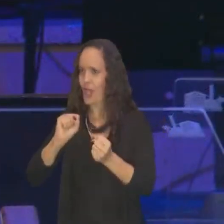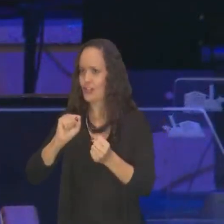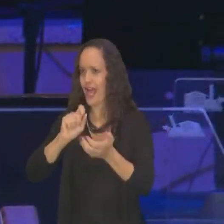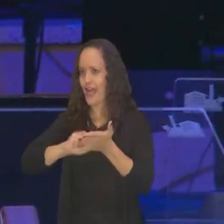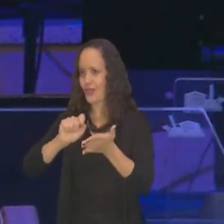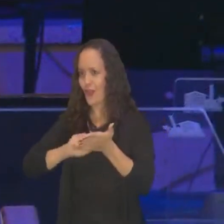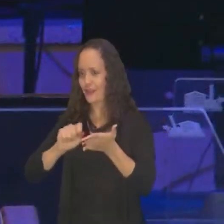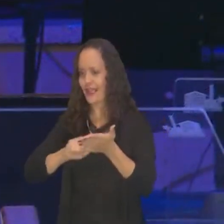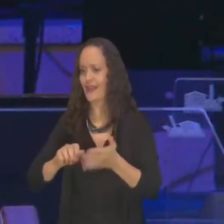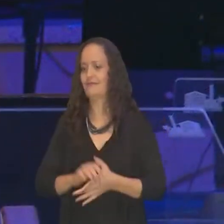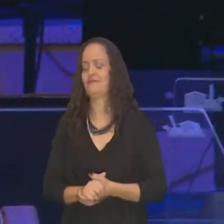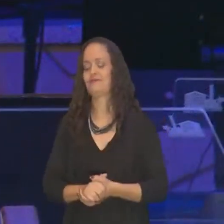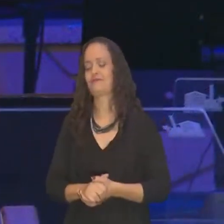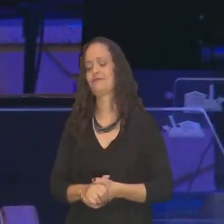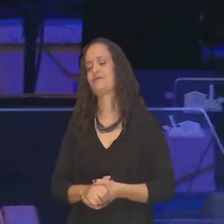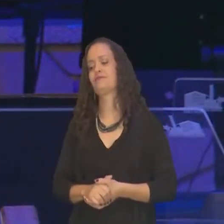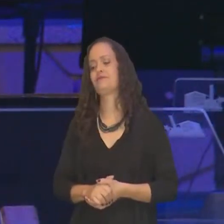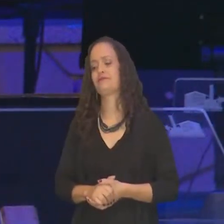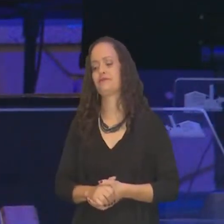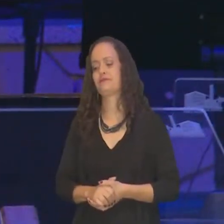Profeta Zacarias.